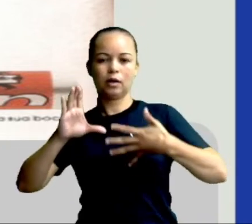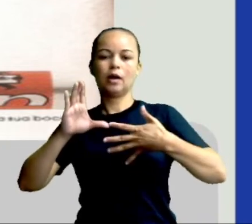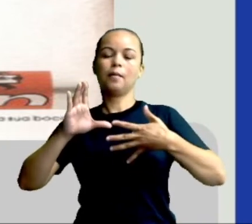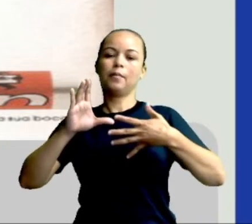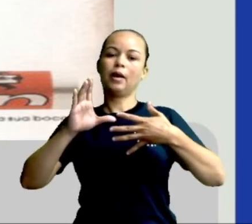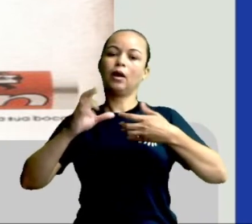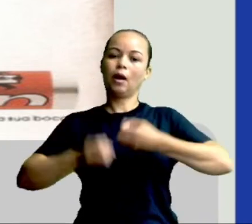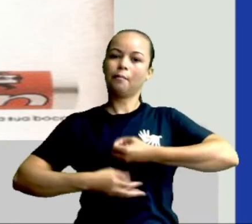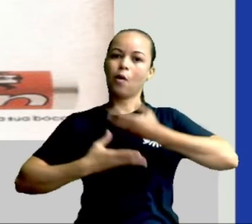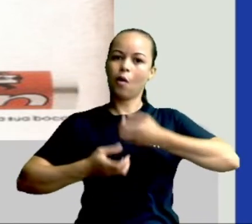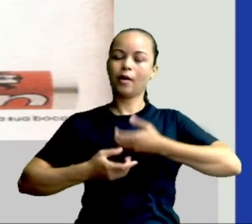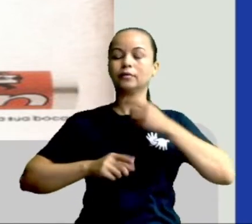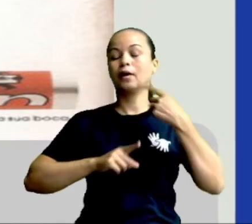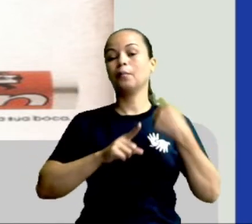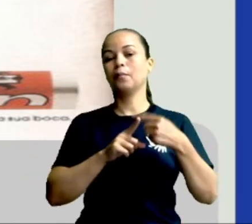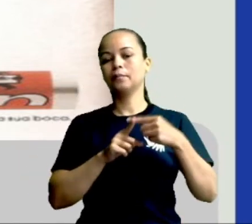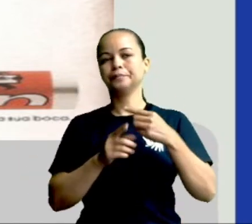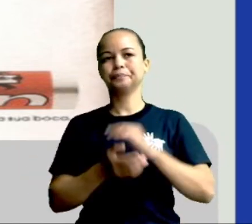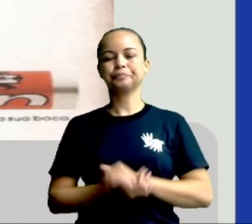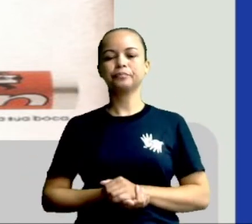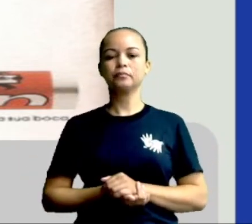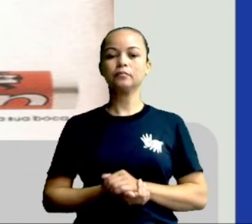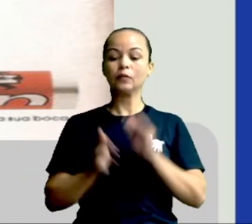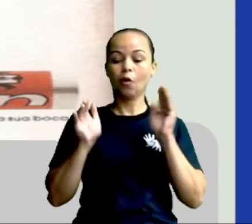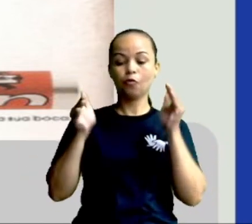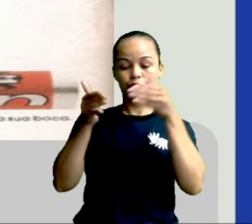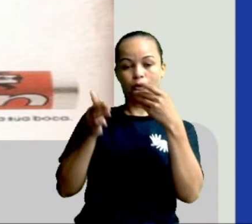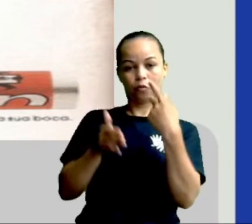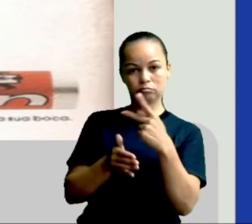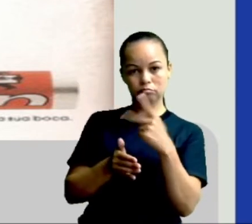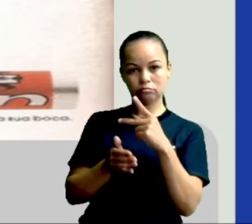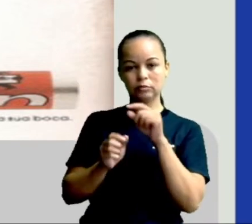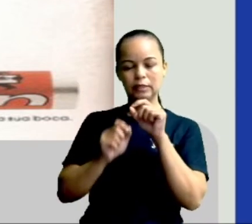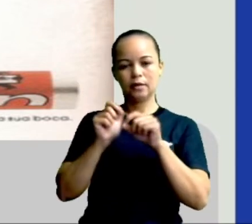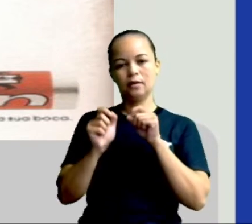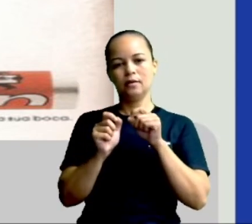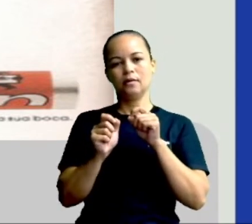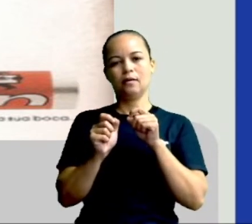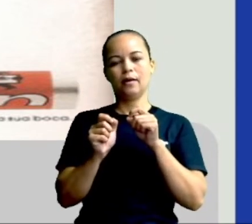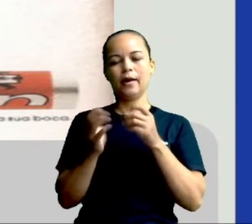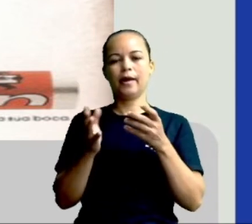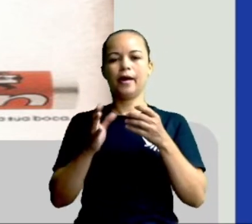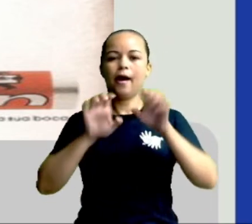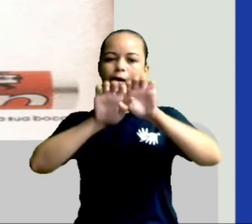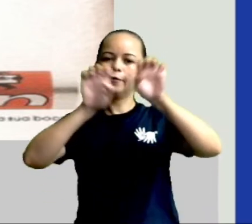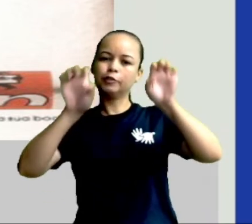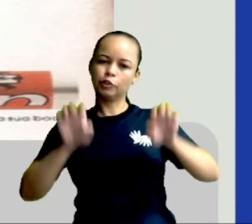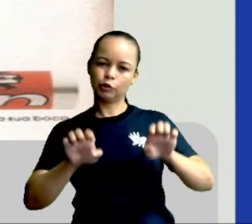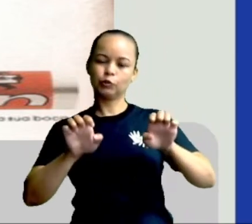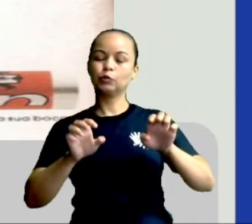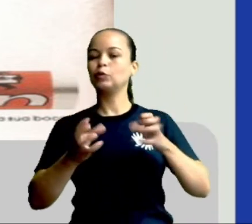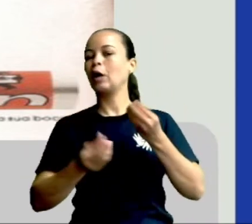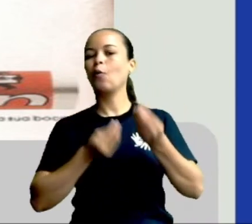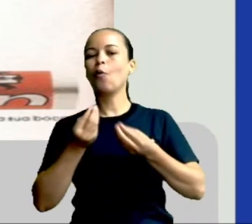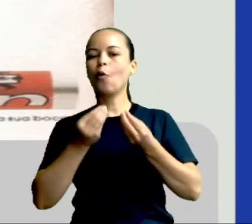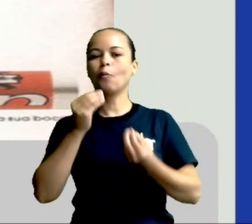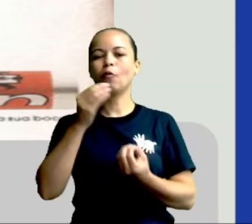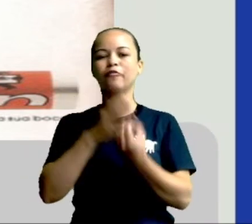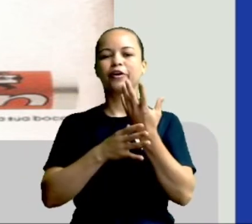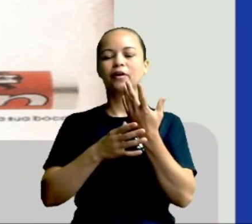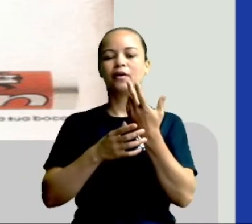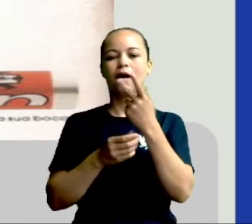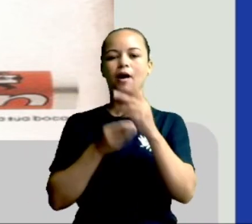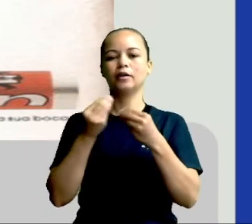função poética. Por quê? O grande foco dele é a estrutura, ou seja, construir